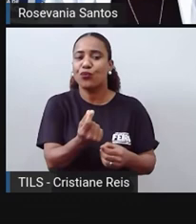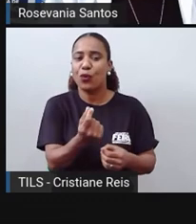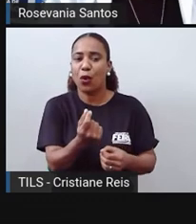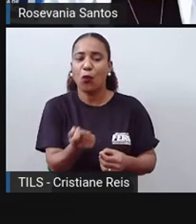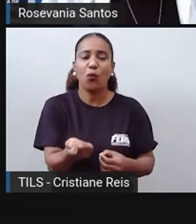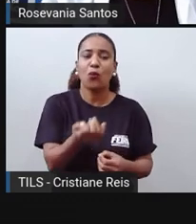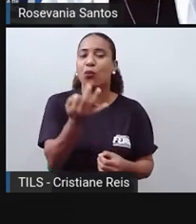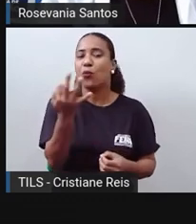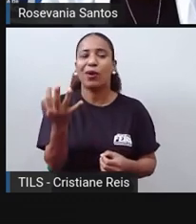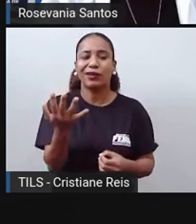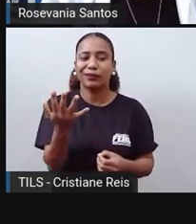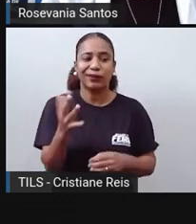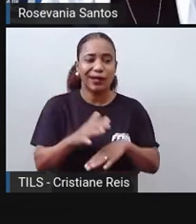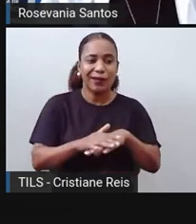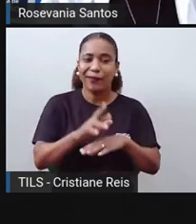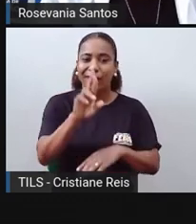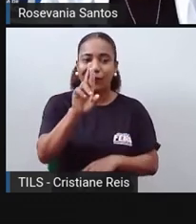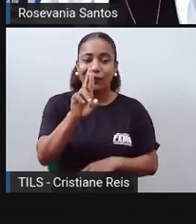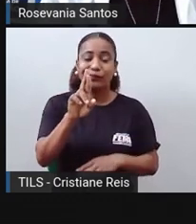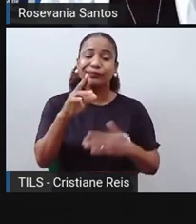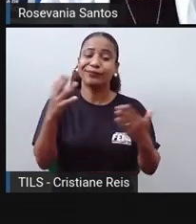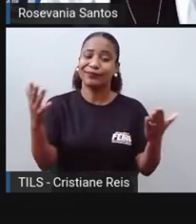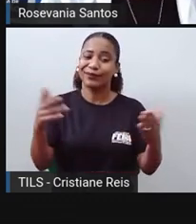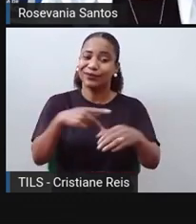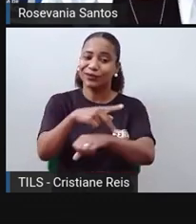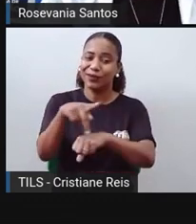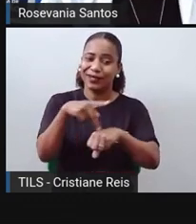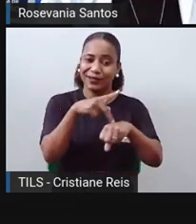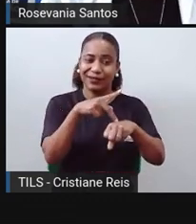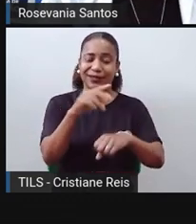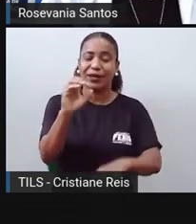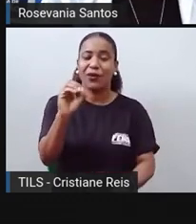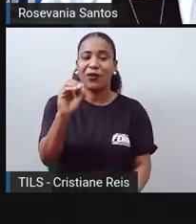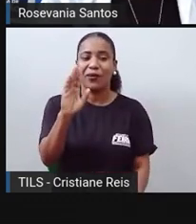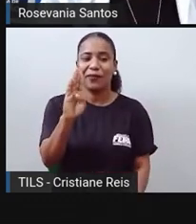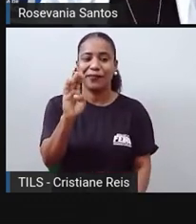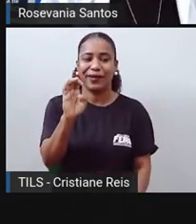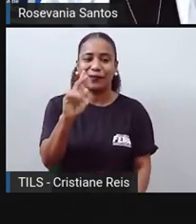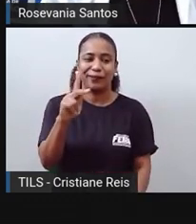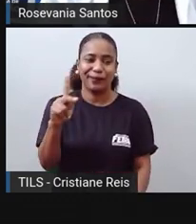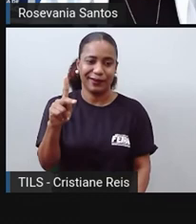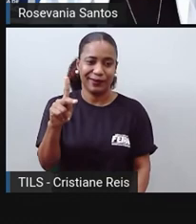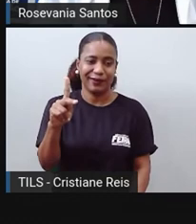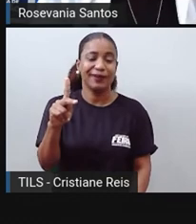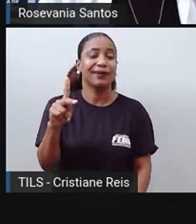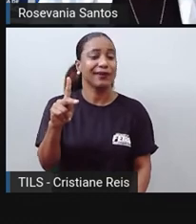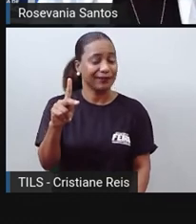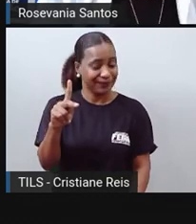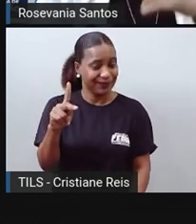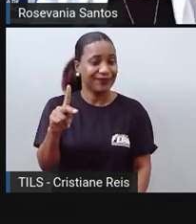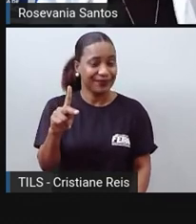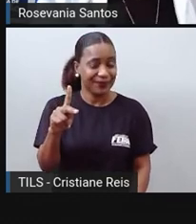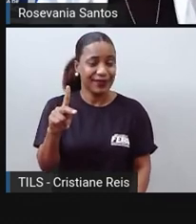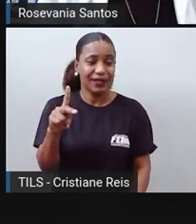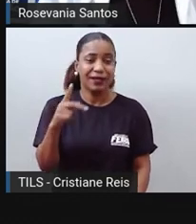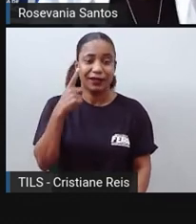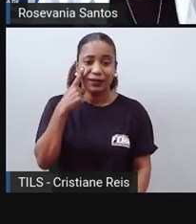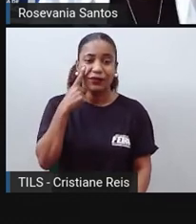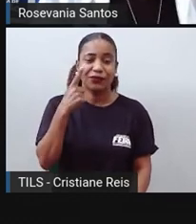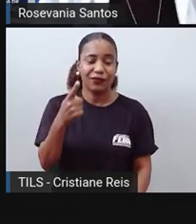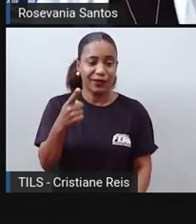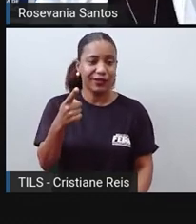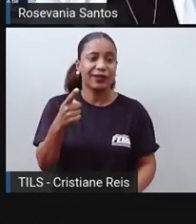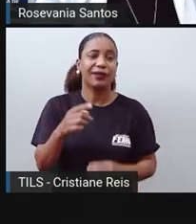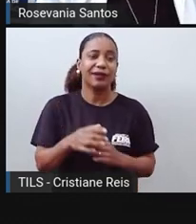a OPEP. No início não tinha muito sentido aqui no Oriente Médio, mas agora, estrategicamente falando, faz um excelente sentido